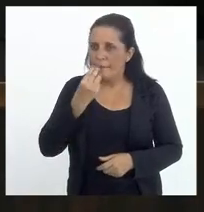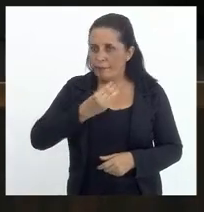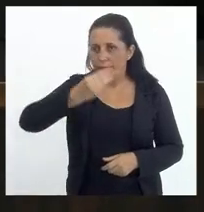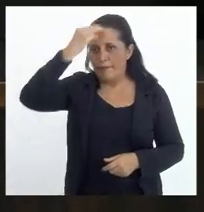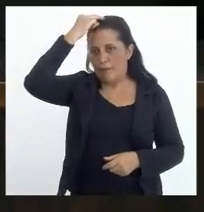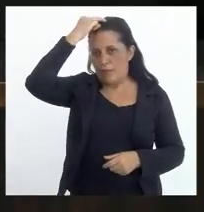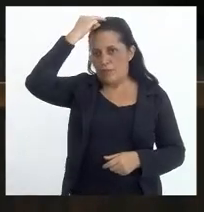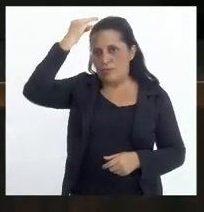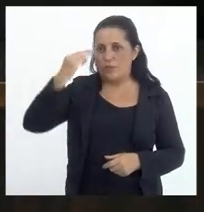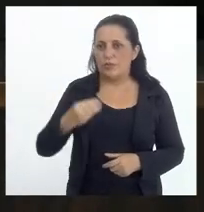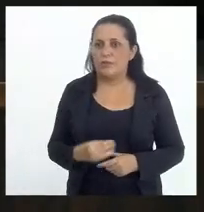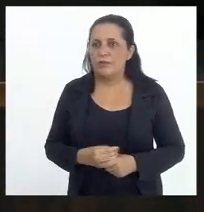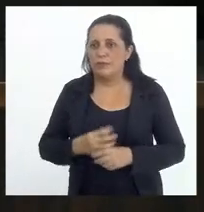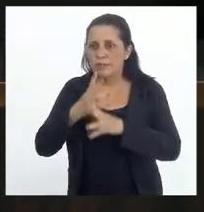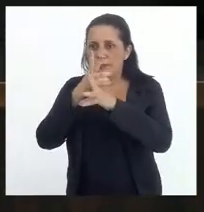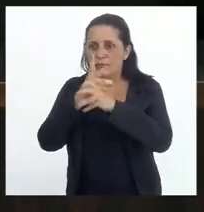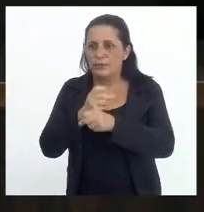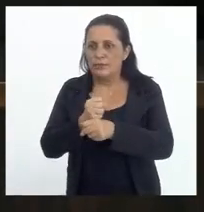pelo orçamento.